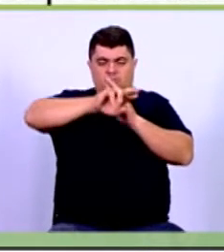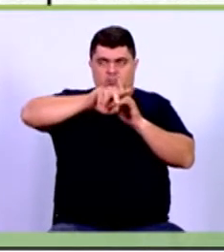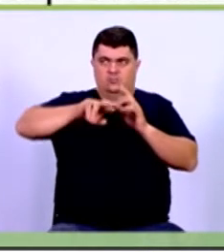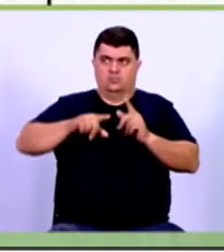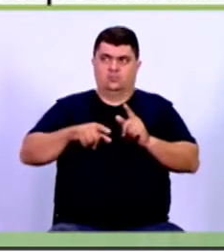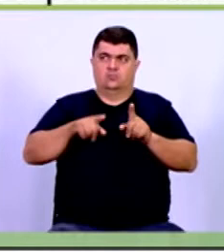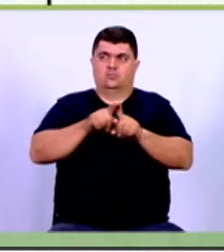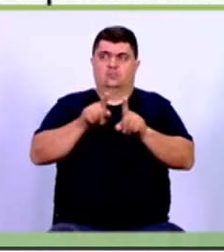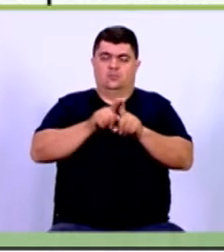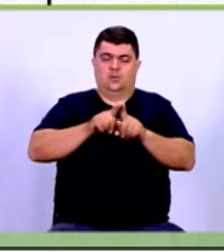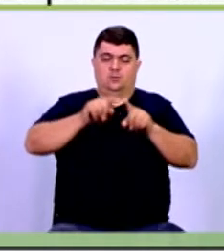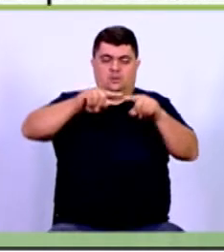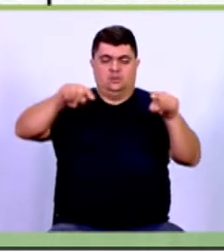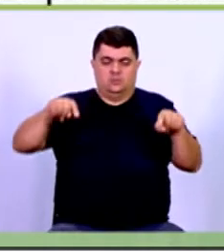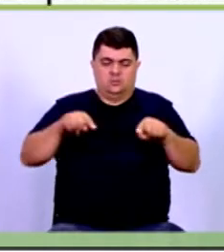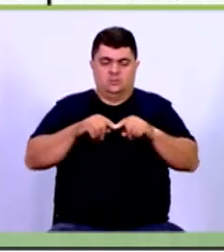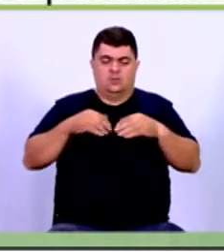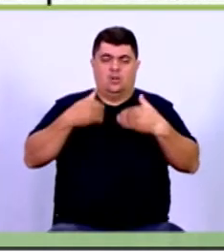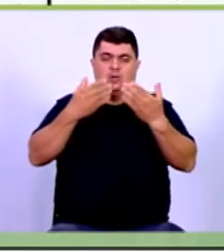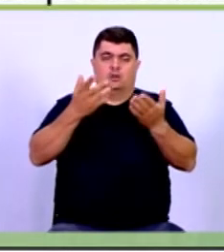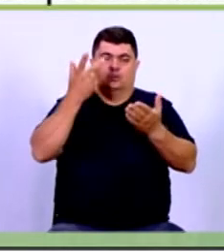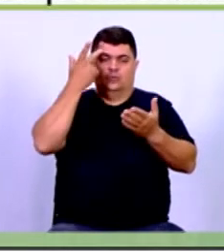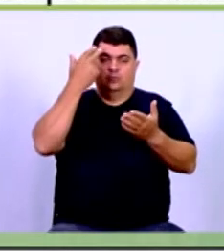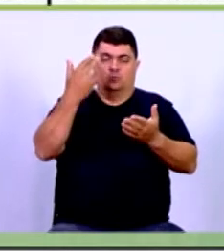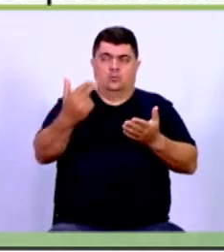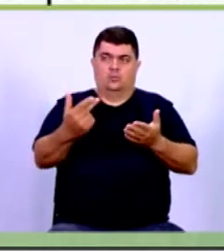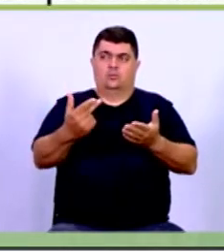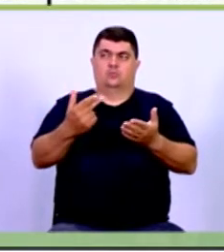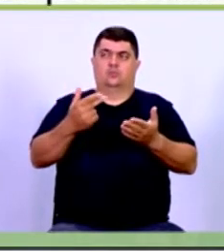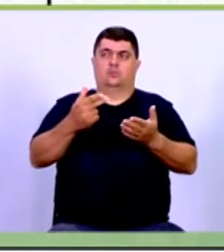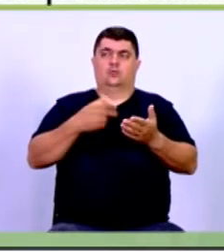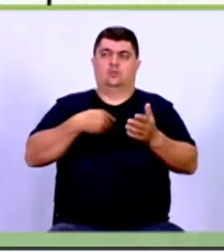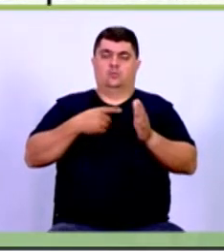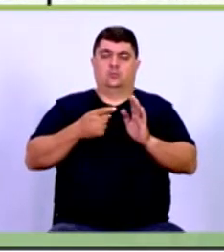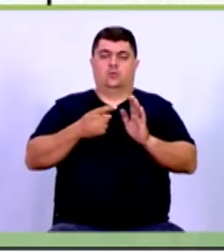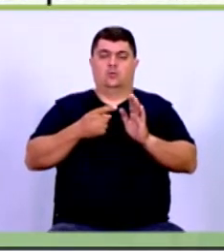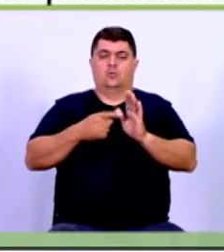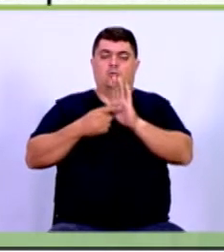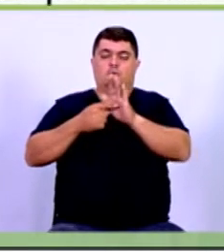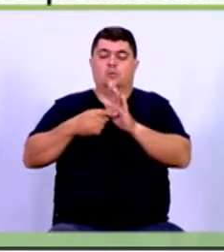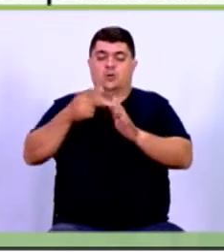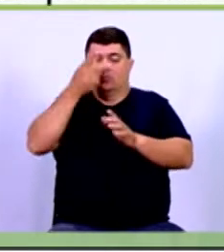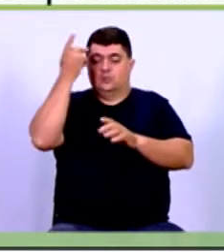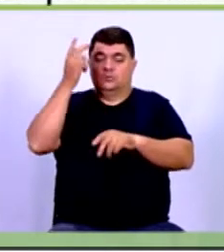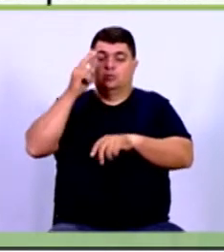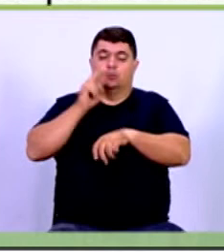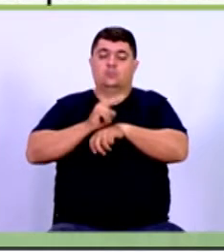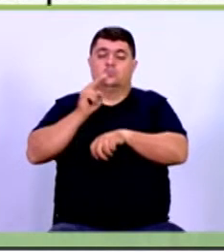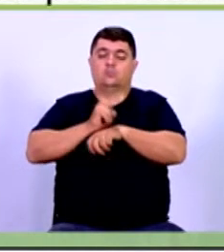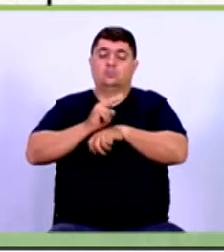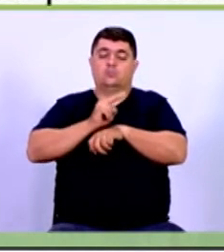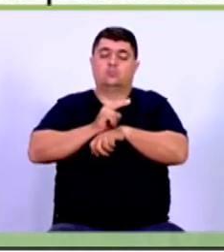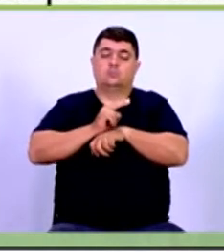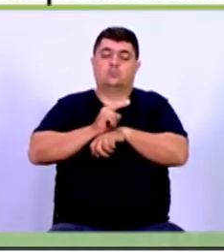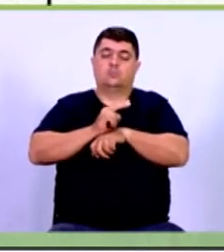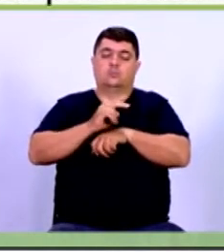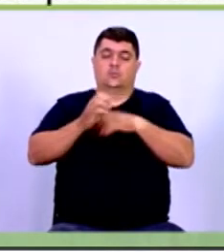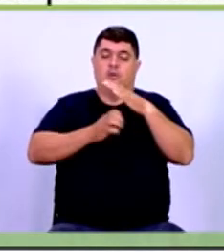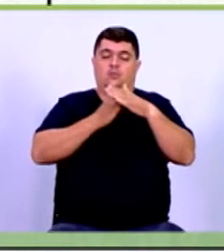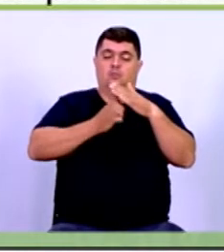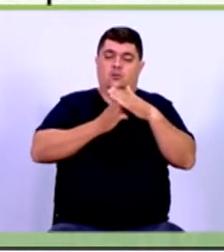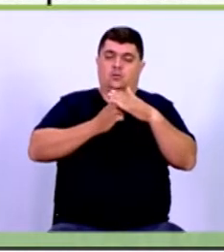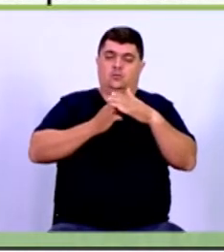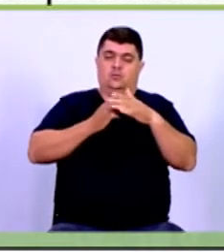ofertar as instalações adequadas para receber esse estagiário, indicar um supervisor, Então, a instituição, ela indica um